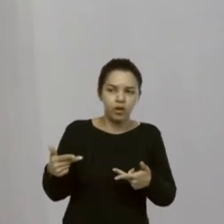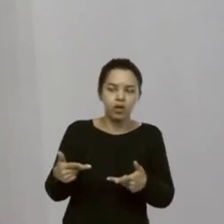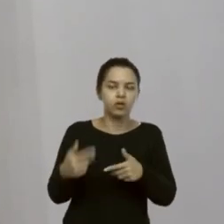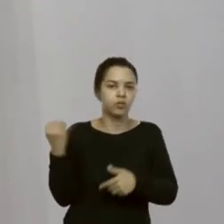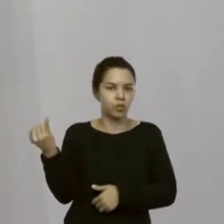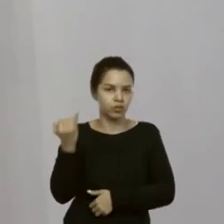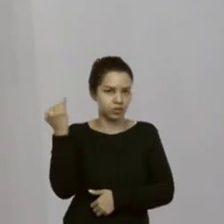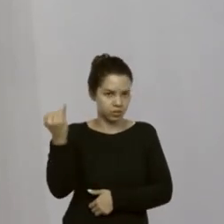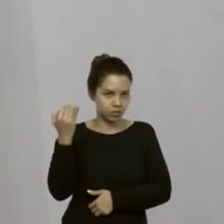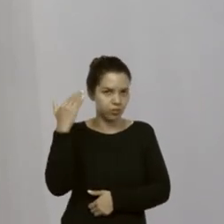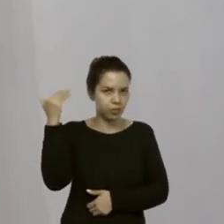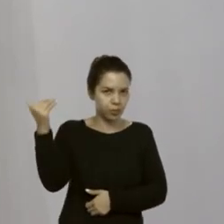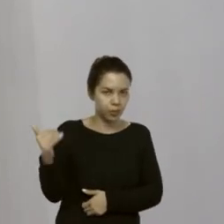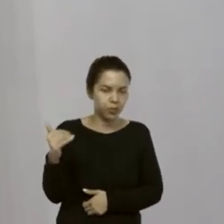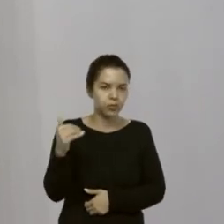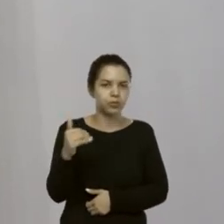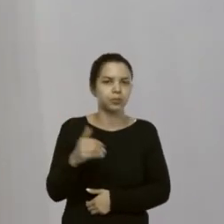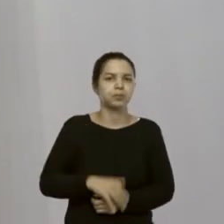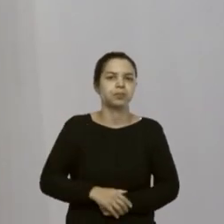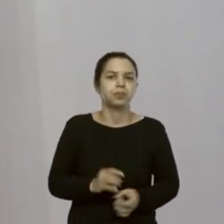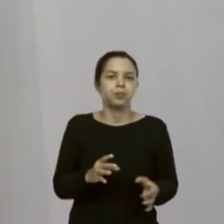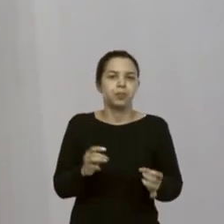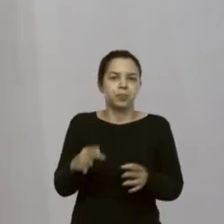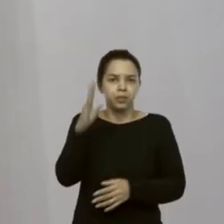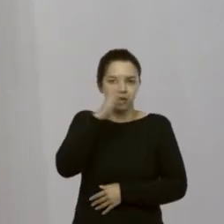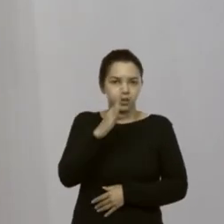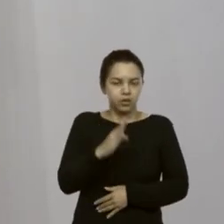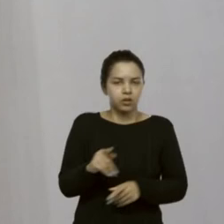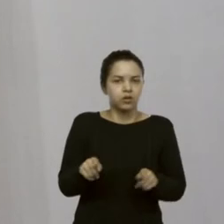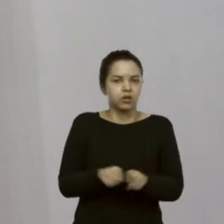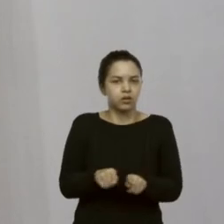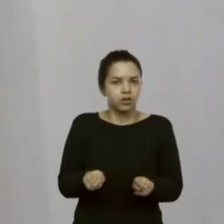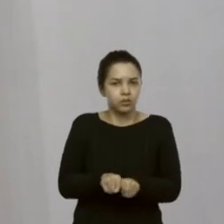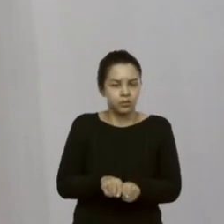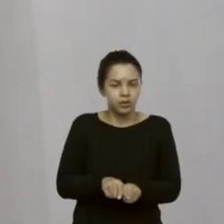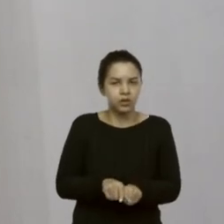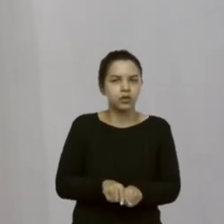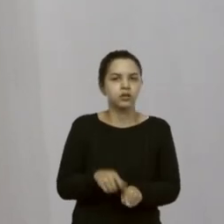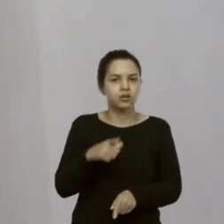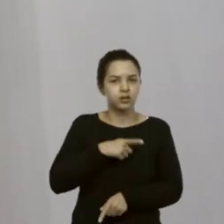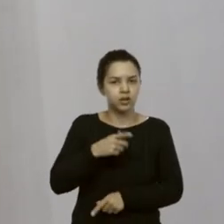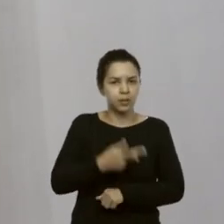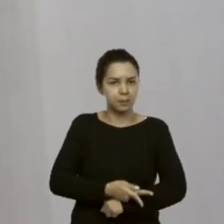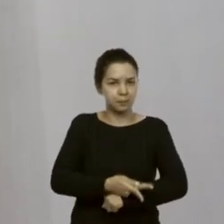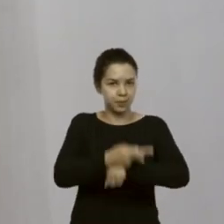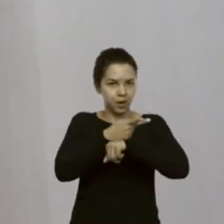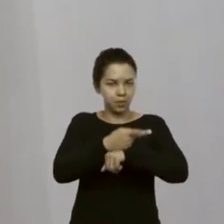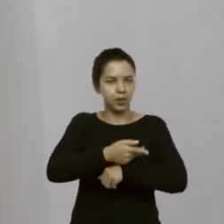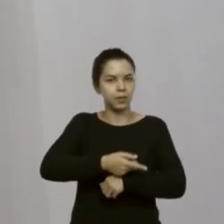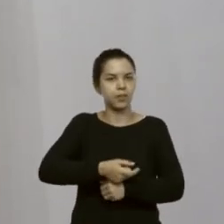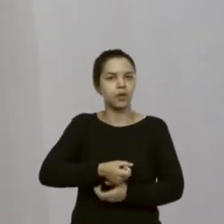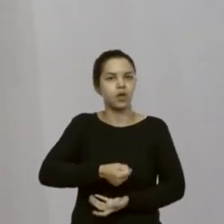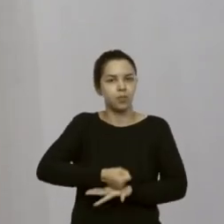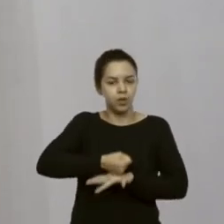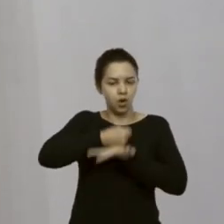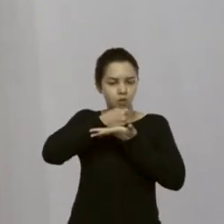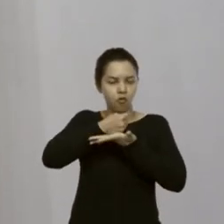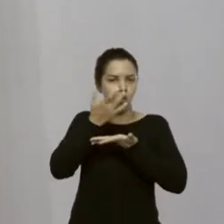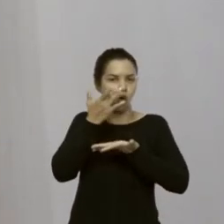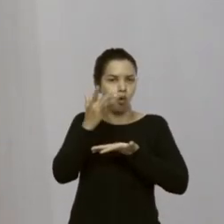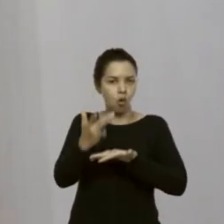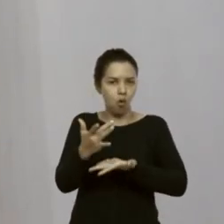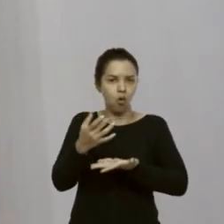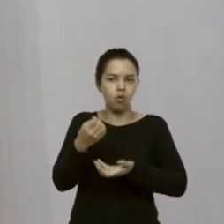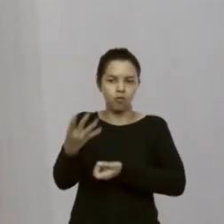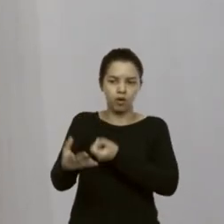dia 23, a cerimônia do Prêmio Caerte Microfone de Ouro, destacando o talento dos profissionais de rádio e televisão, agências de...